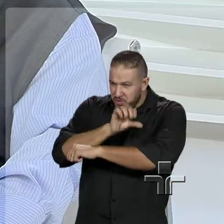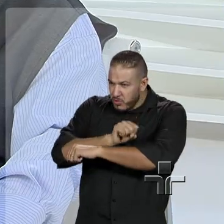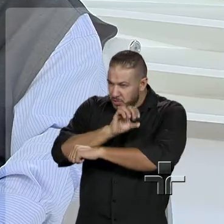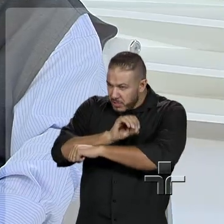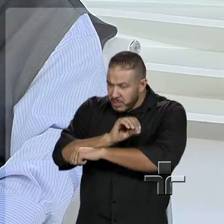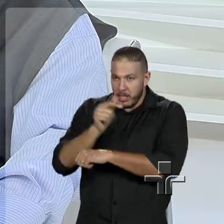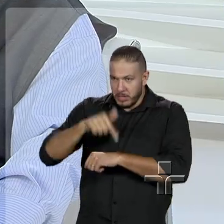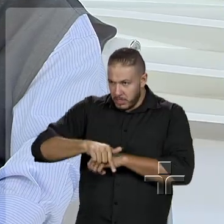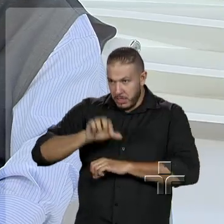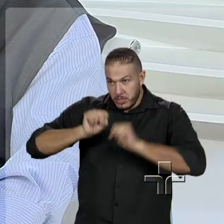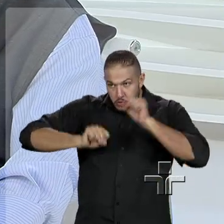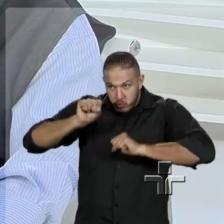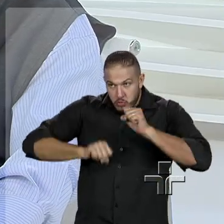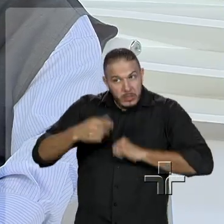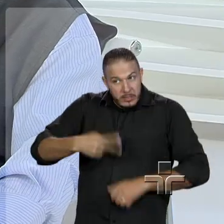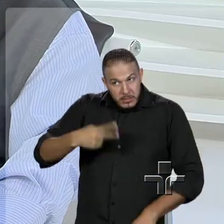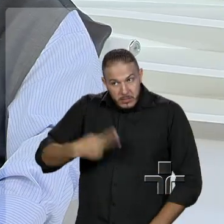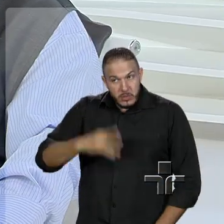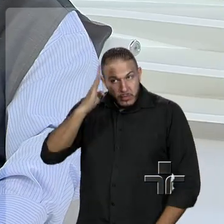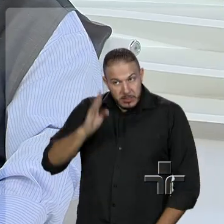indústria brasileira